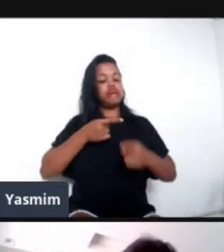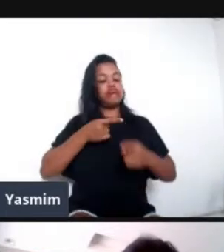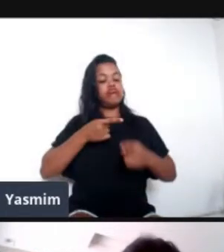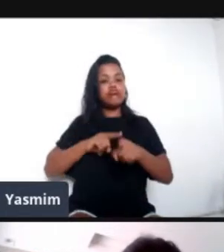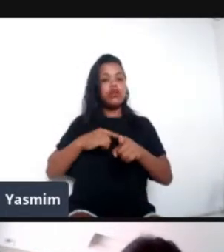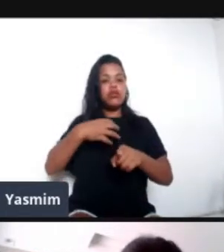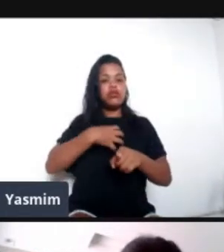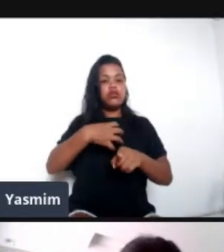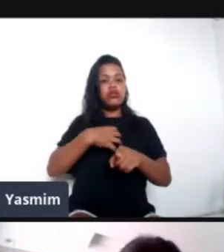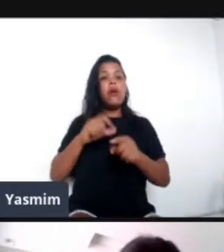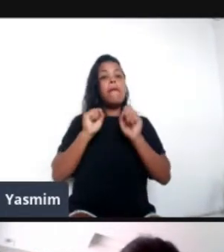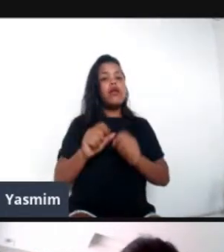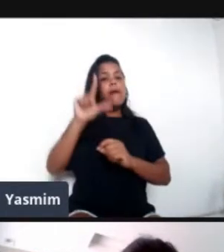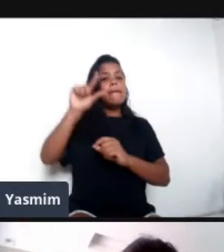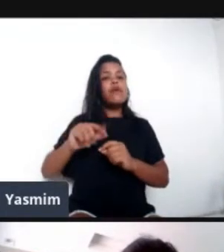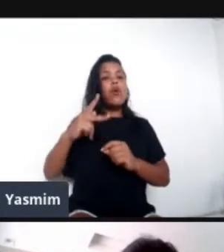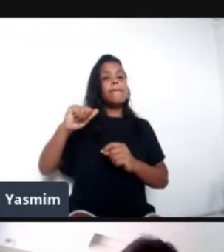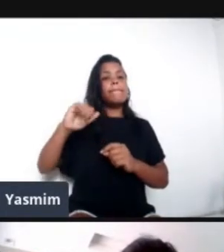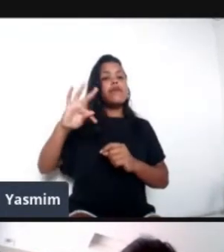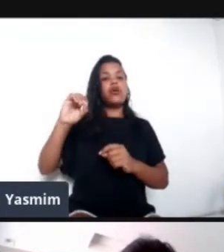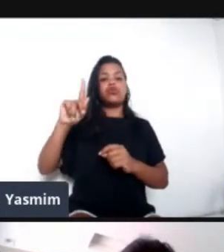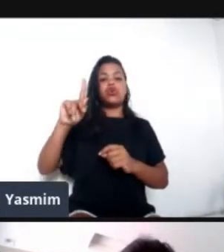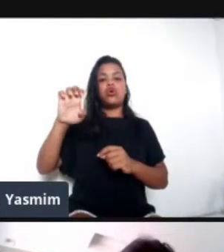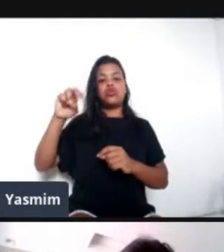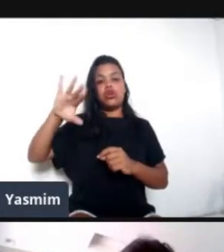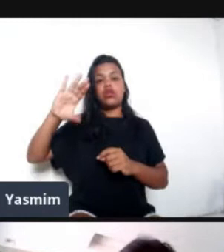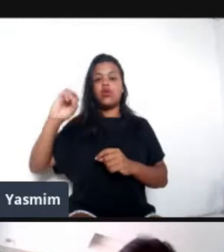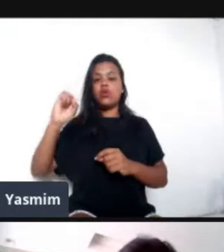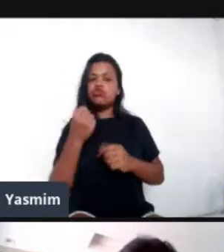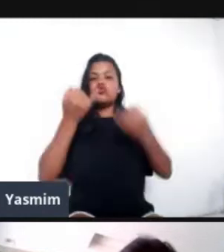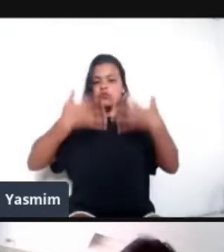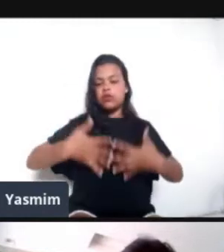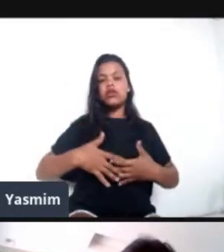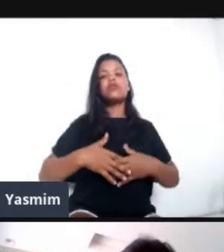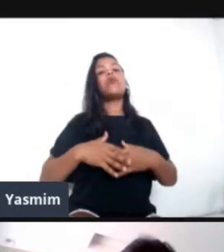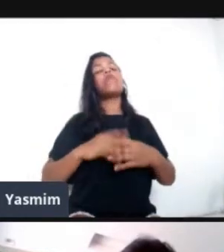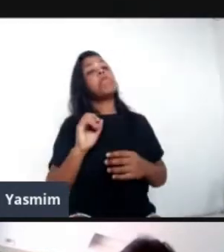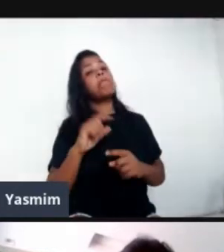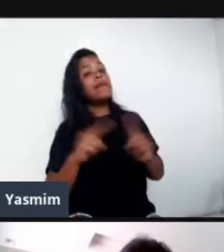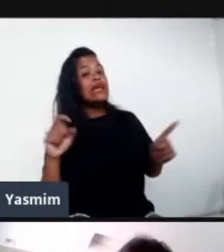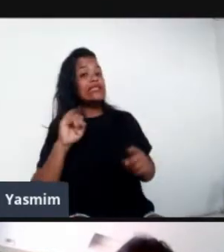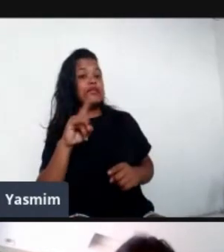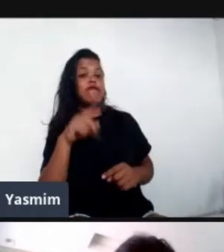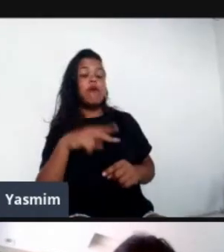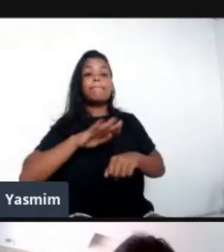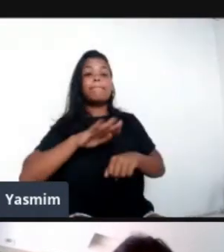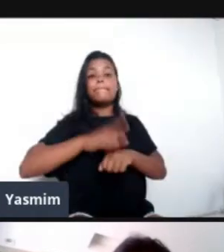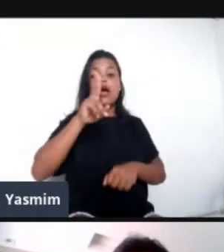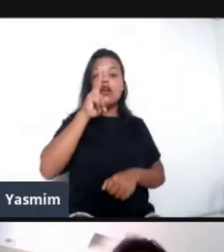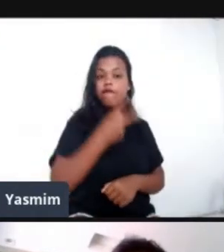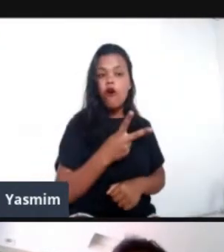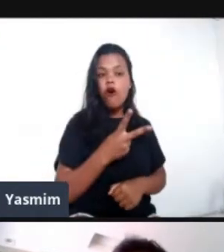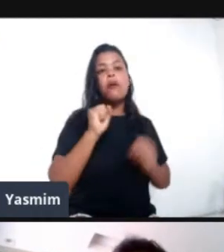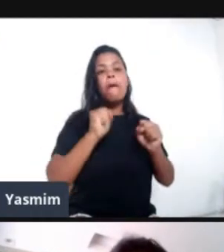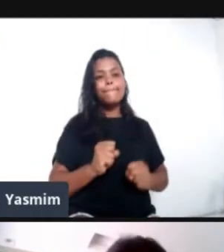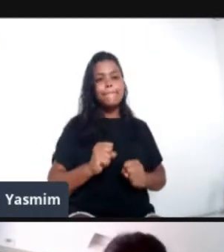já podem ser destruídos aqui. Mas caso eles sejam mais resistentes, eles podem acabar se proliferando no tecido. E aí